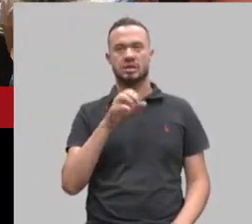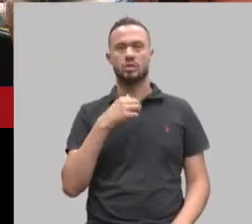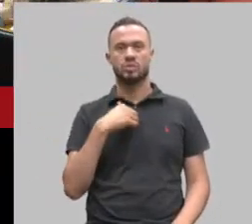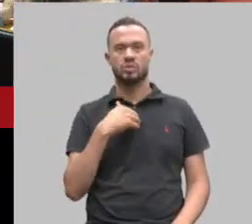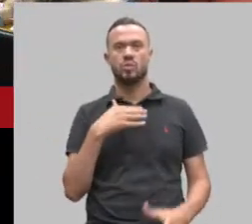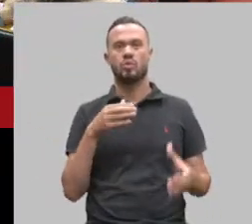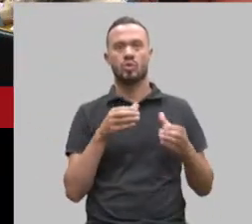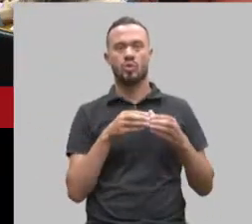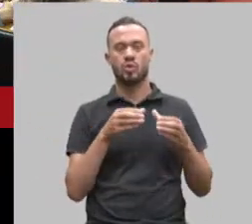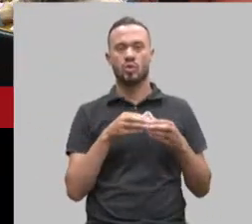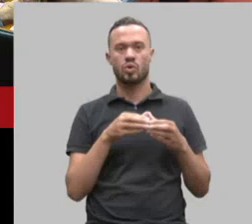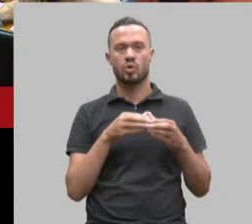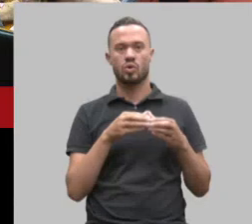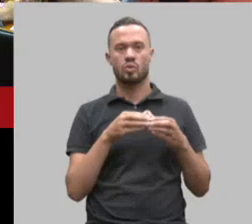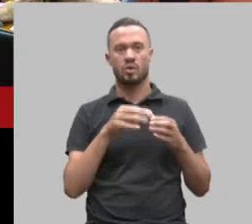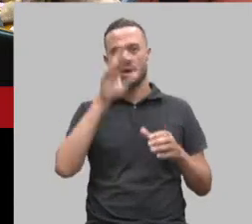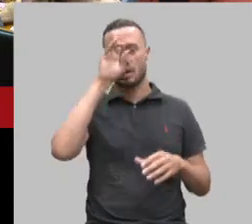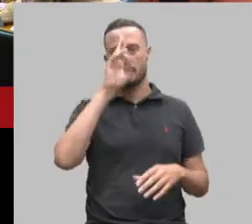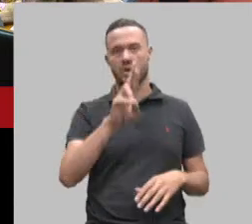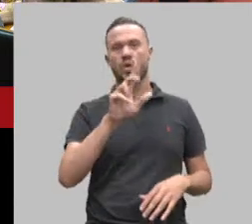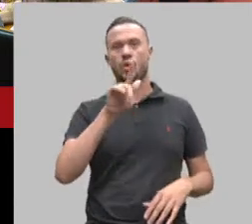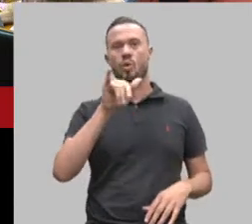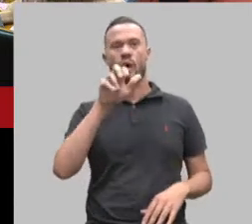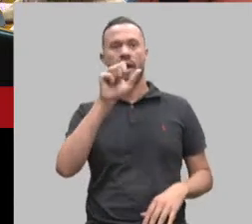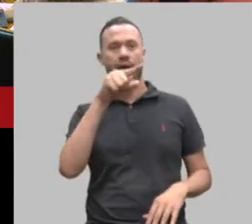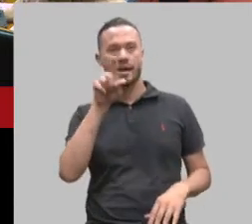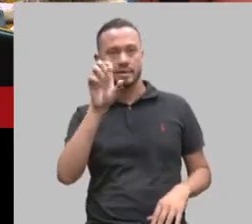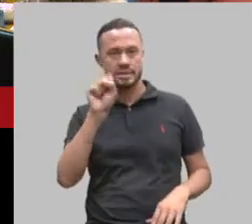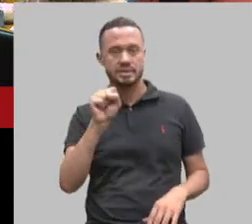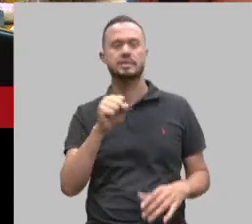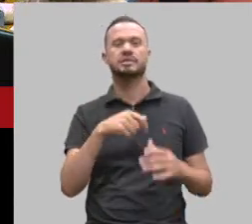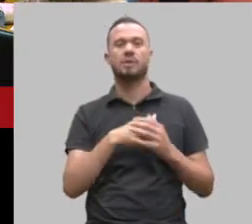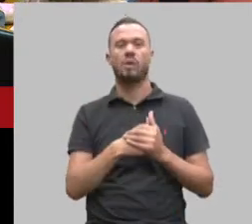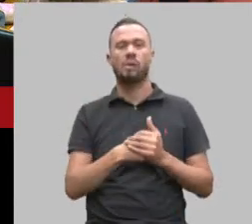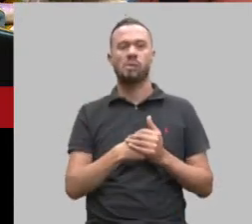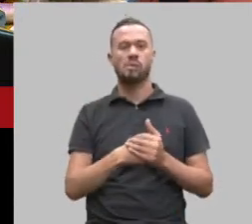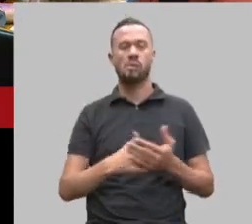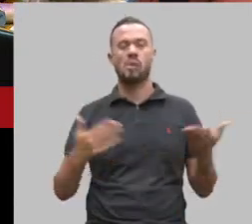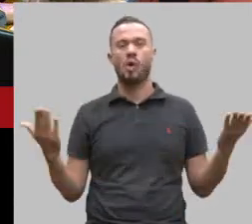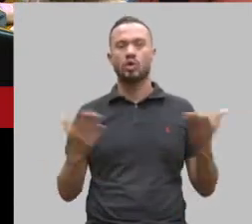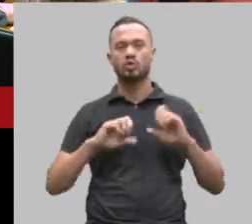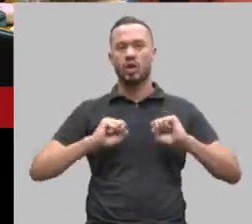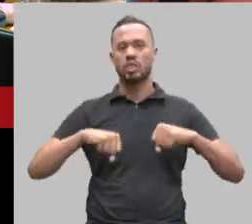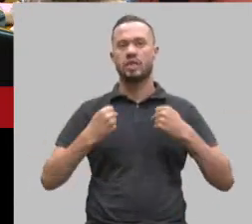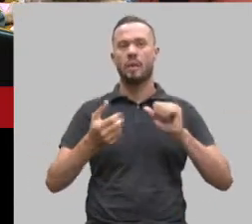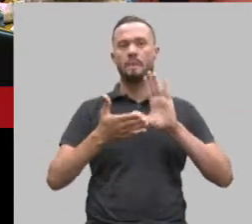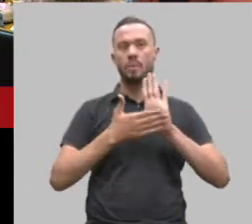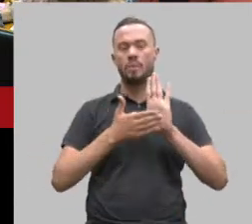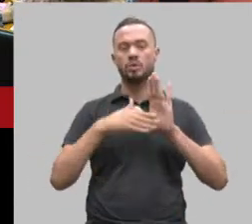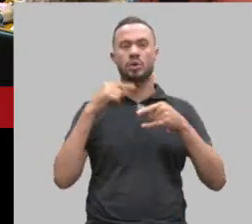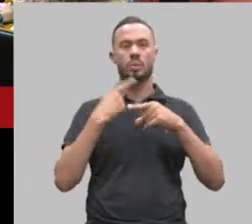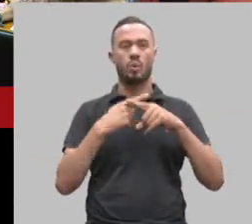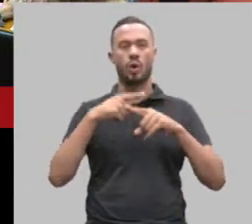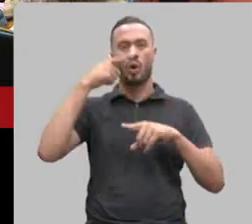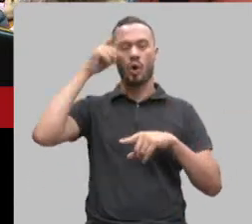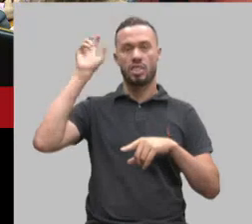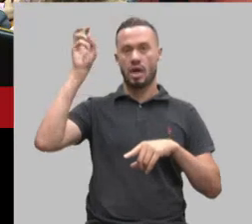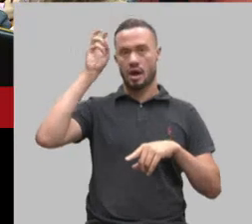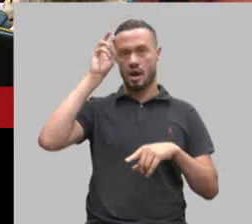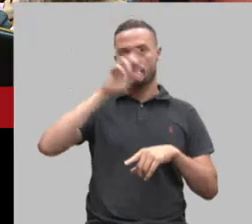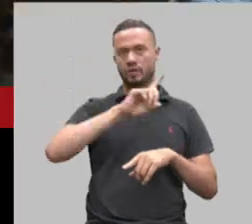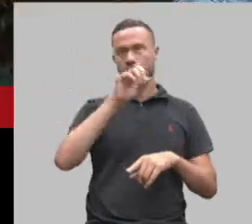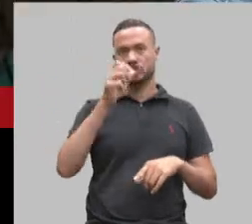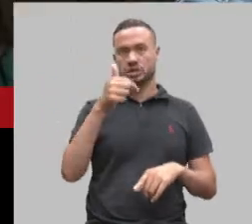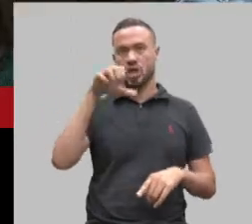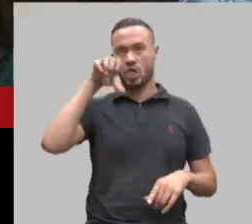espinhaço e Sou representante de Guanhães bom eu tô aqui para defender essa proposta porque ontem quinta-feira no dia 19 de setembro